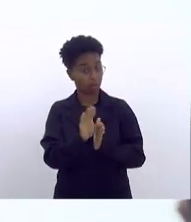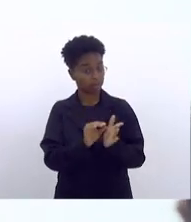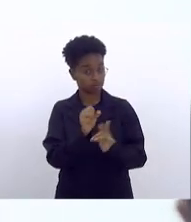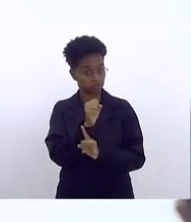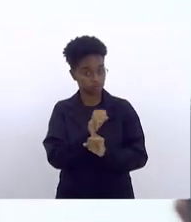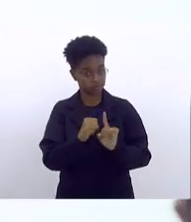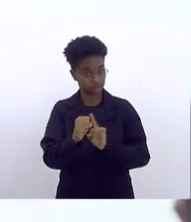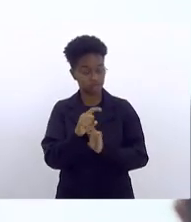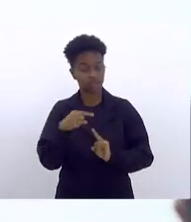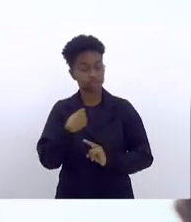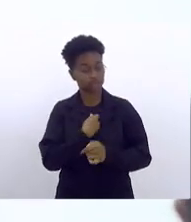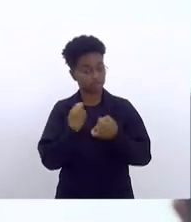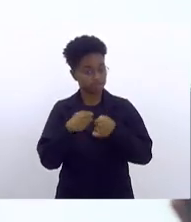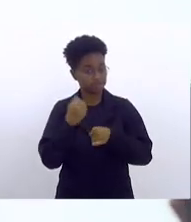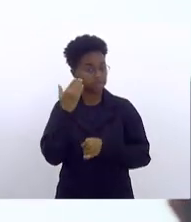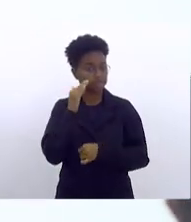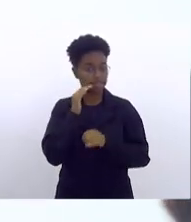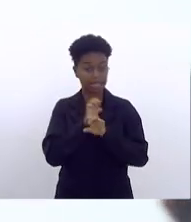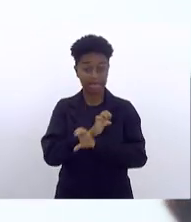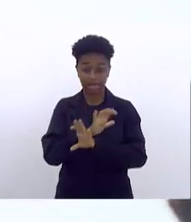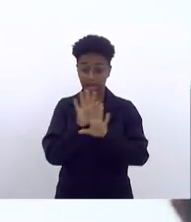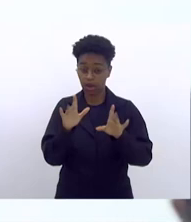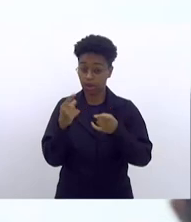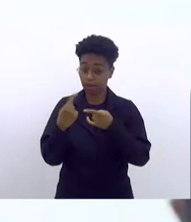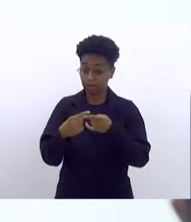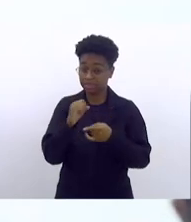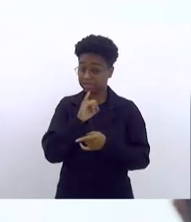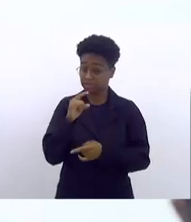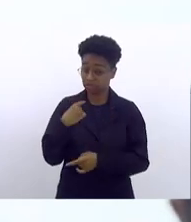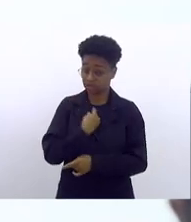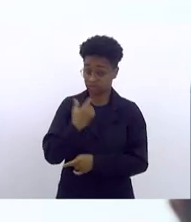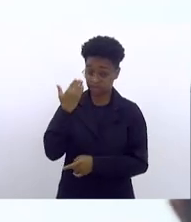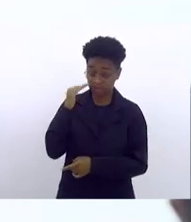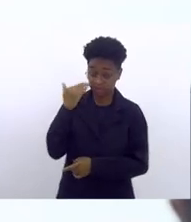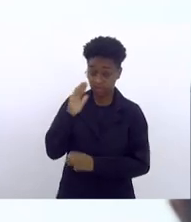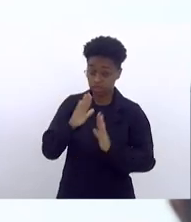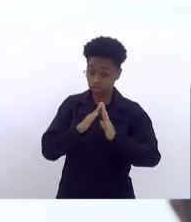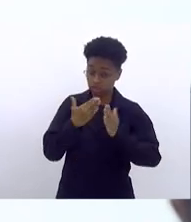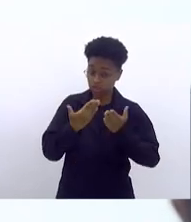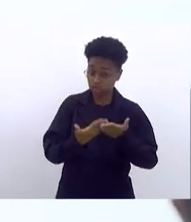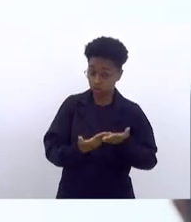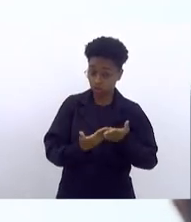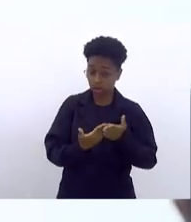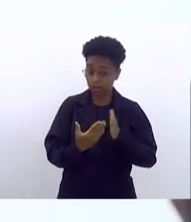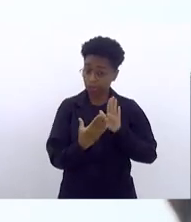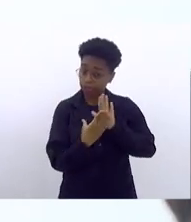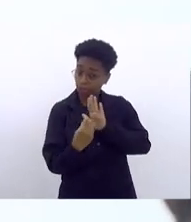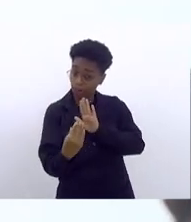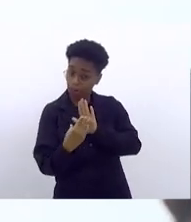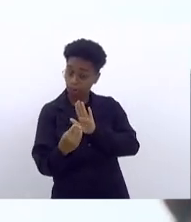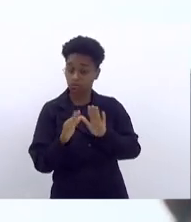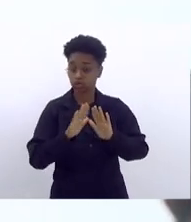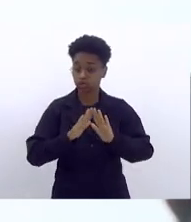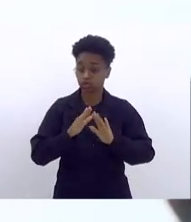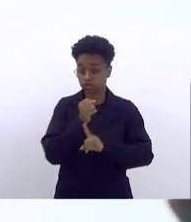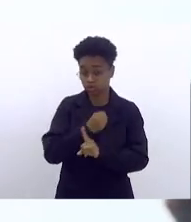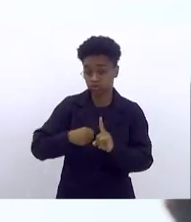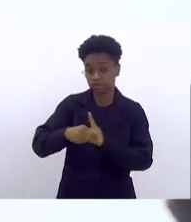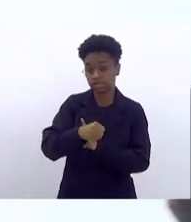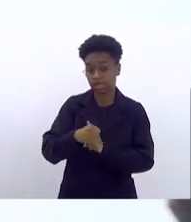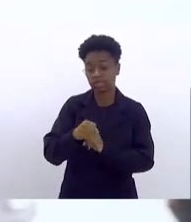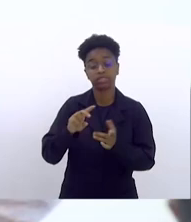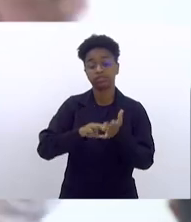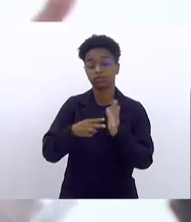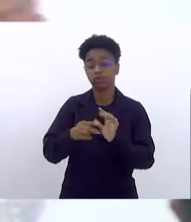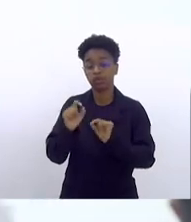temos que ter claro porque ao entendermos que a escola é reflexo da sociedade algumas das questões que envolvem as